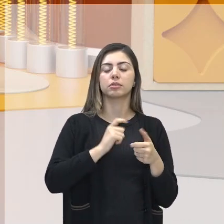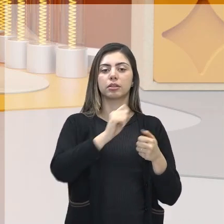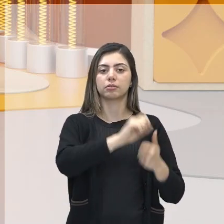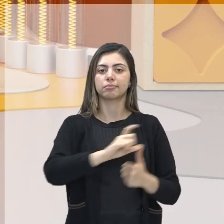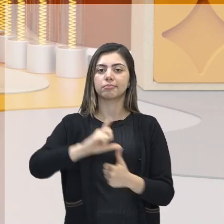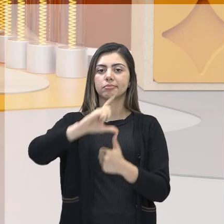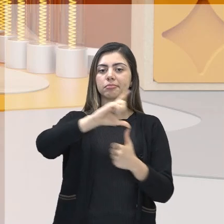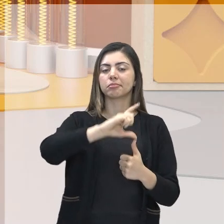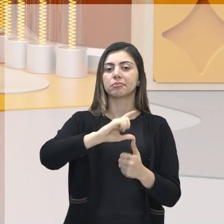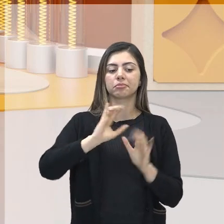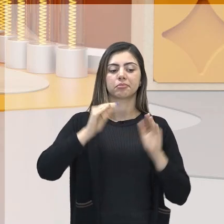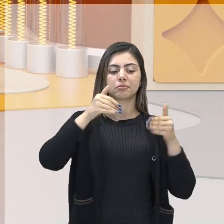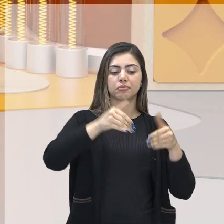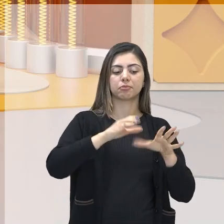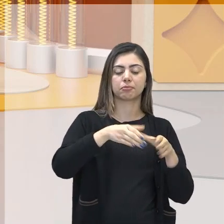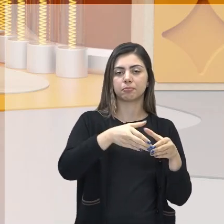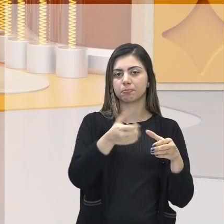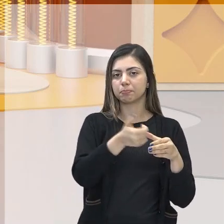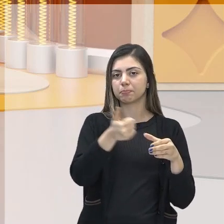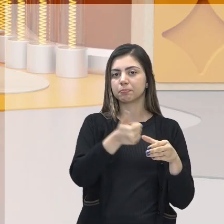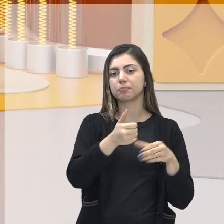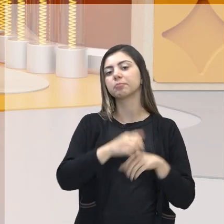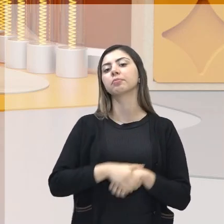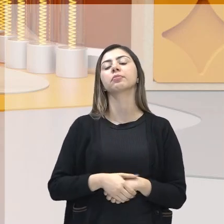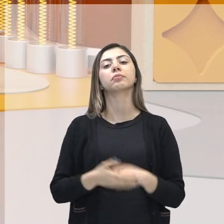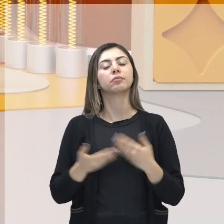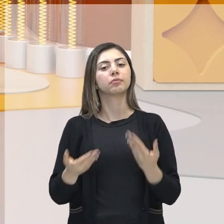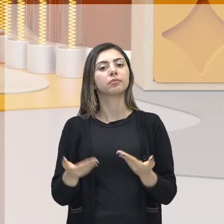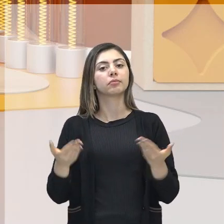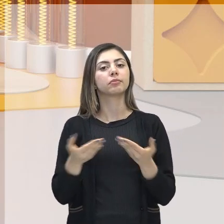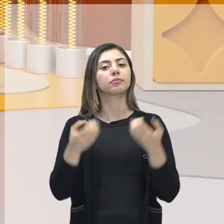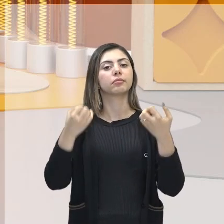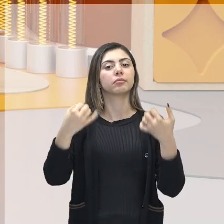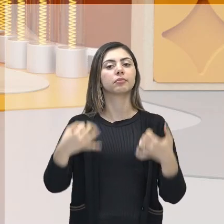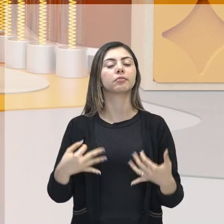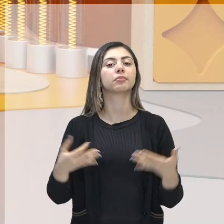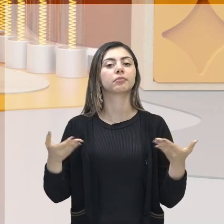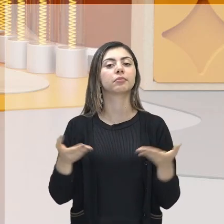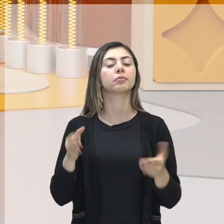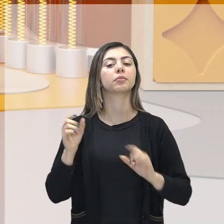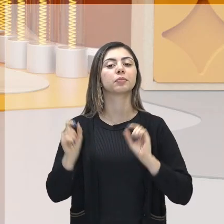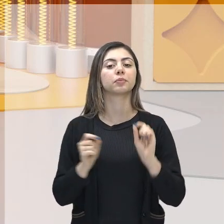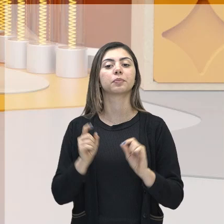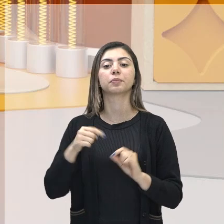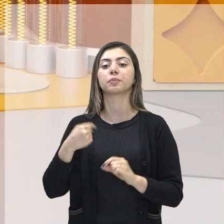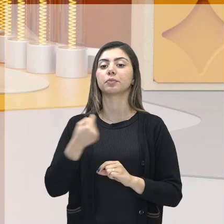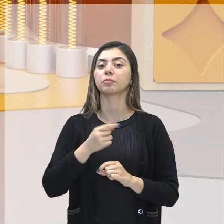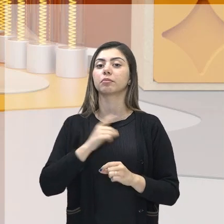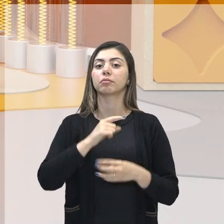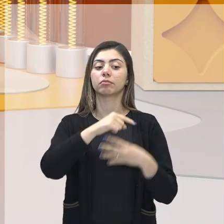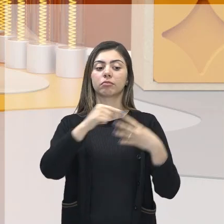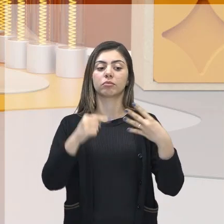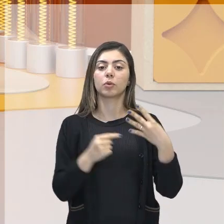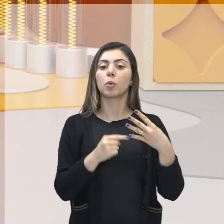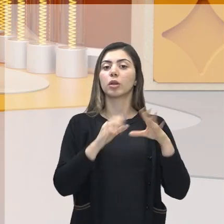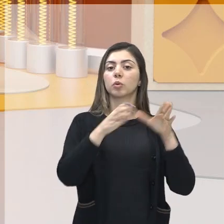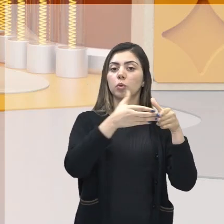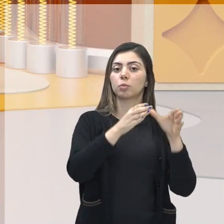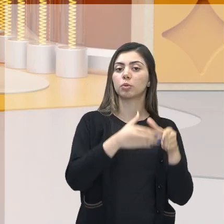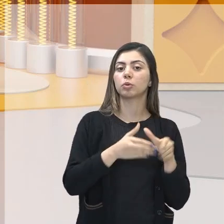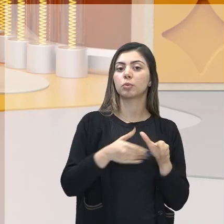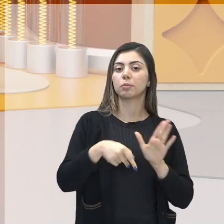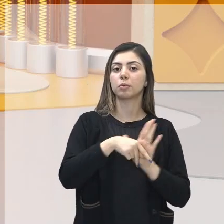voltada ali ao setor primário. E eu gostaria de destacar para vocês neste momento que nós temos 4 setores da atividade